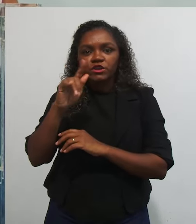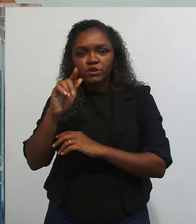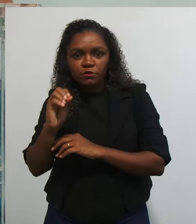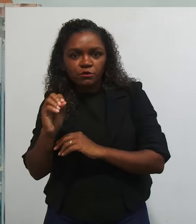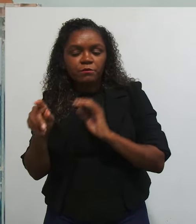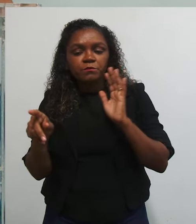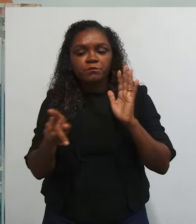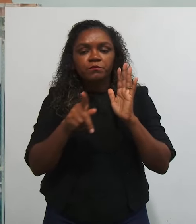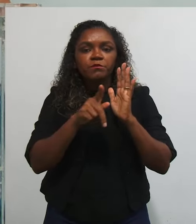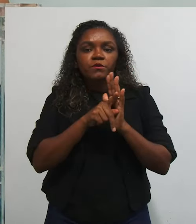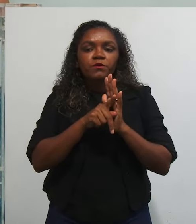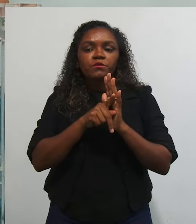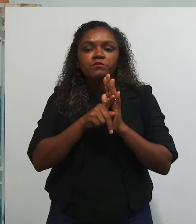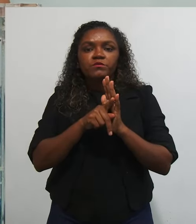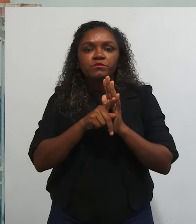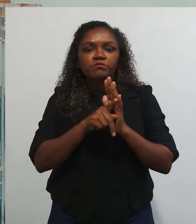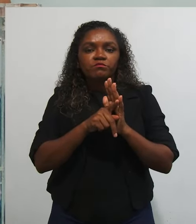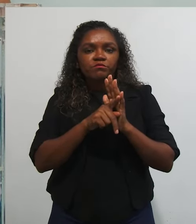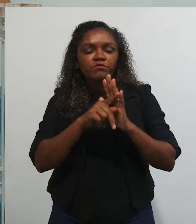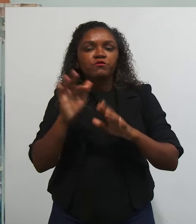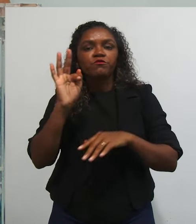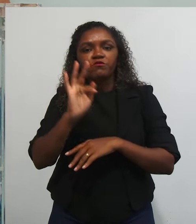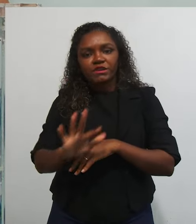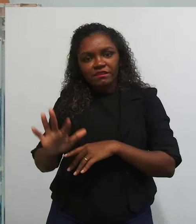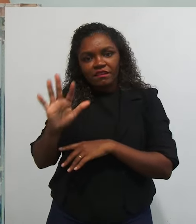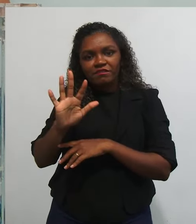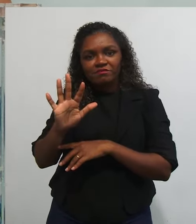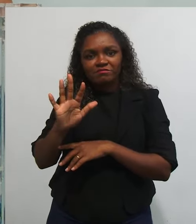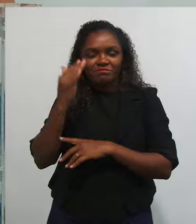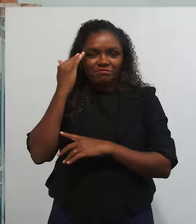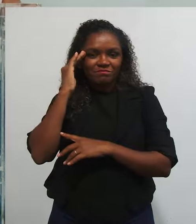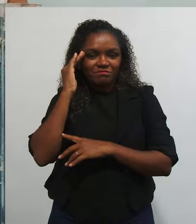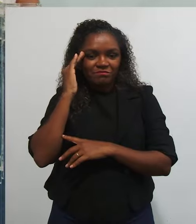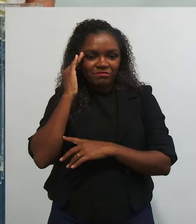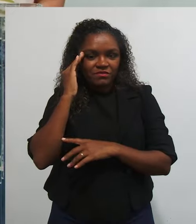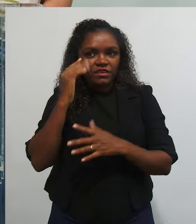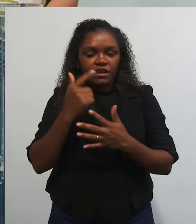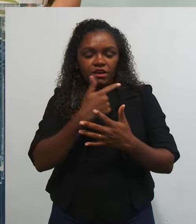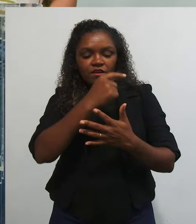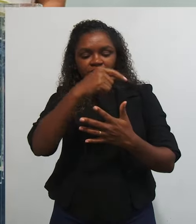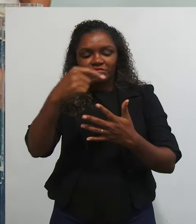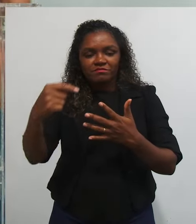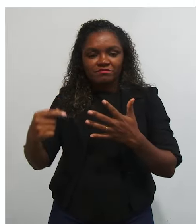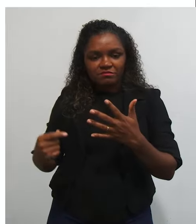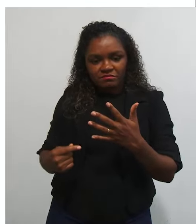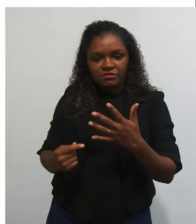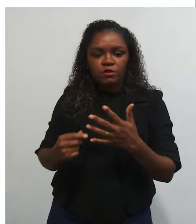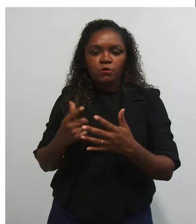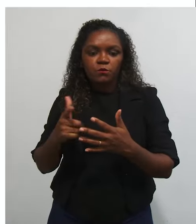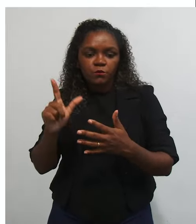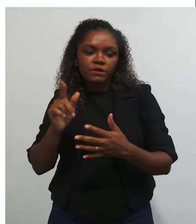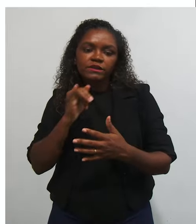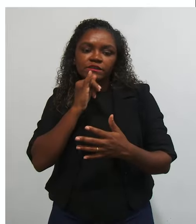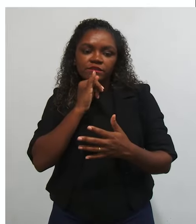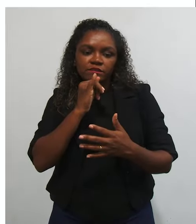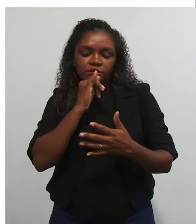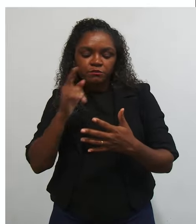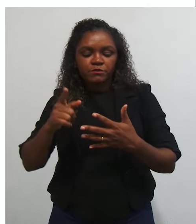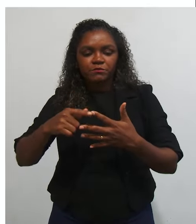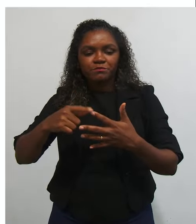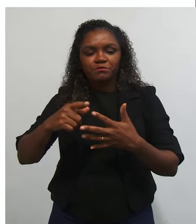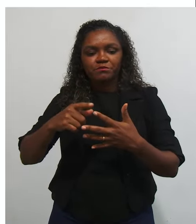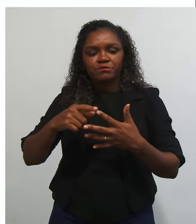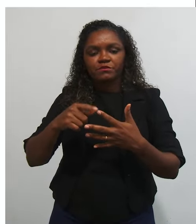compor, é definido pelo próprio ente federado, certo? As demais classificações, por exemplo, a funcional